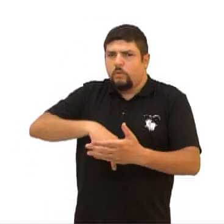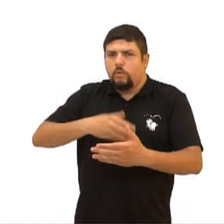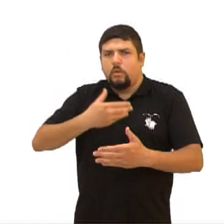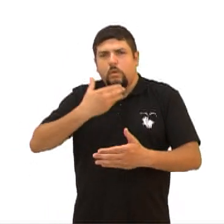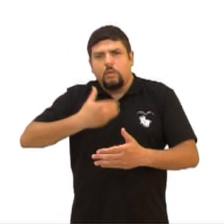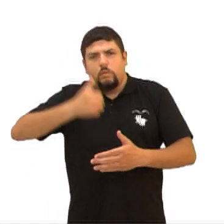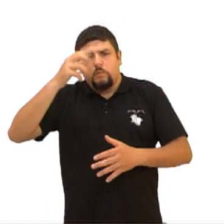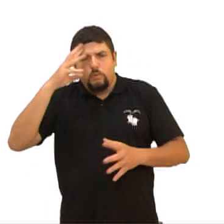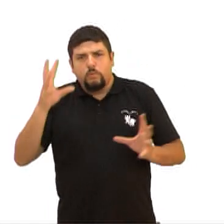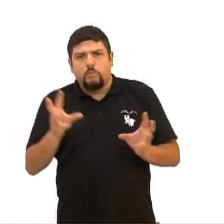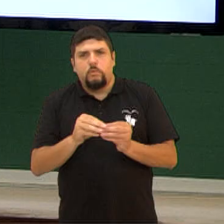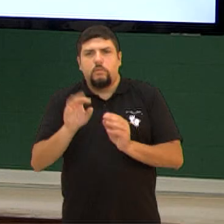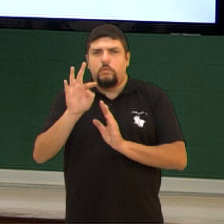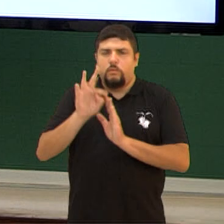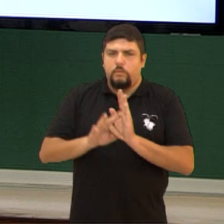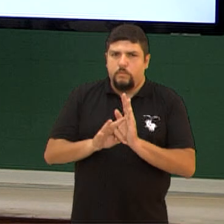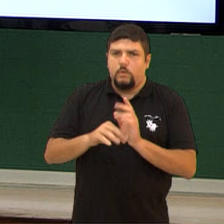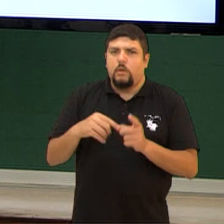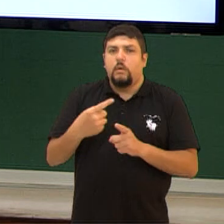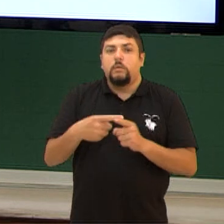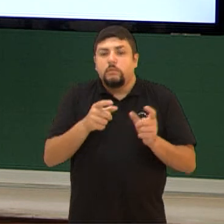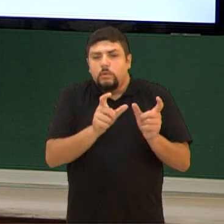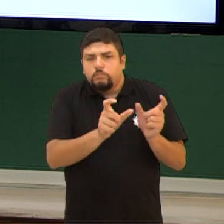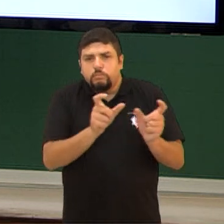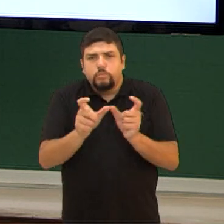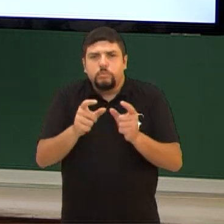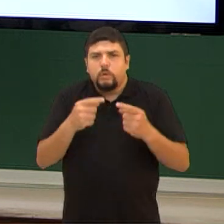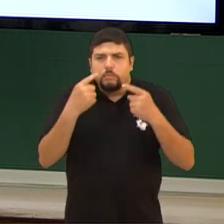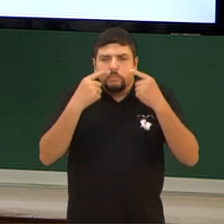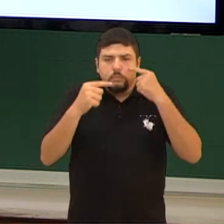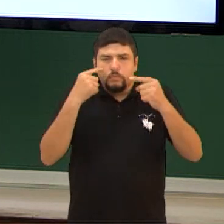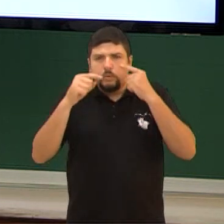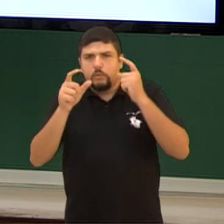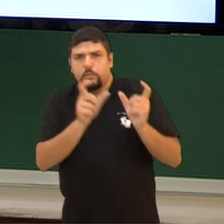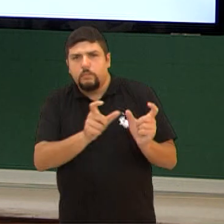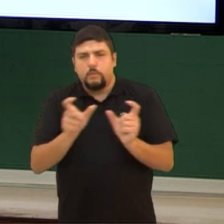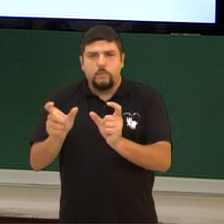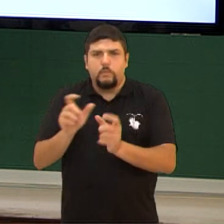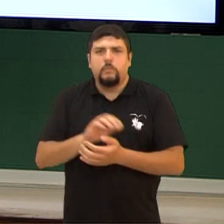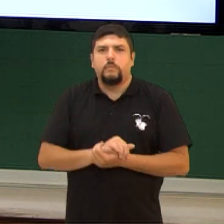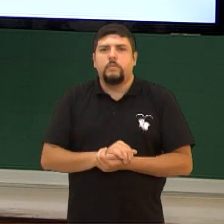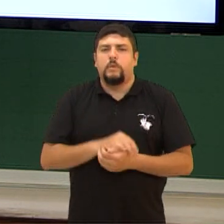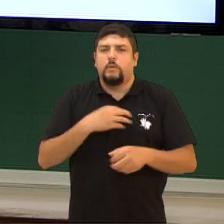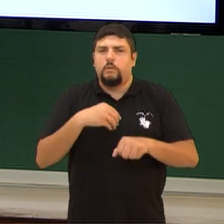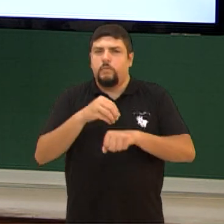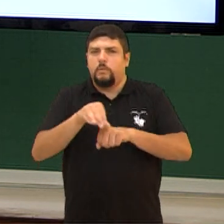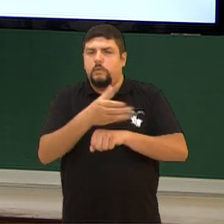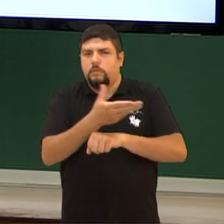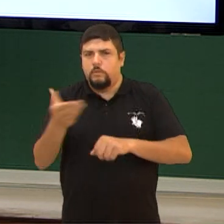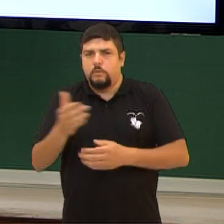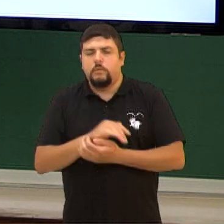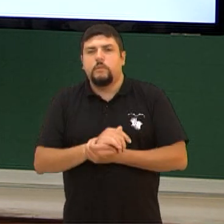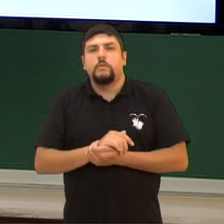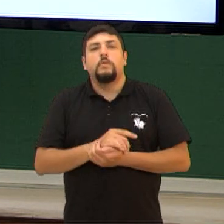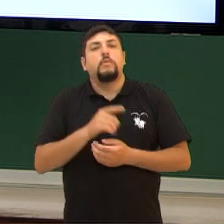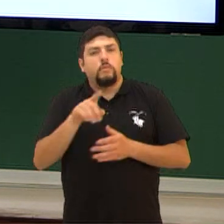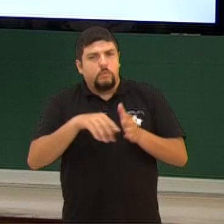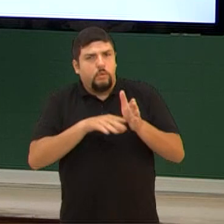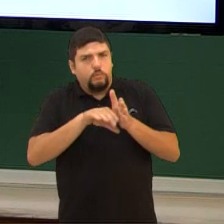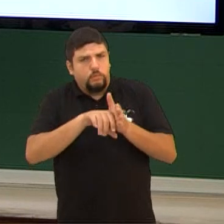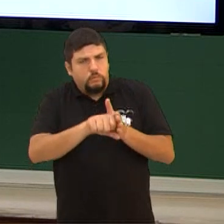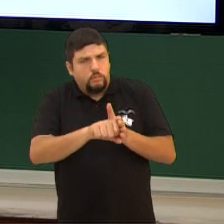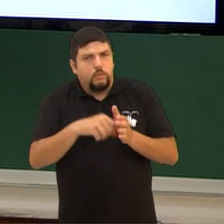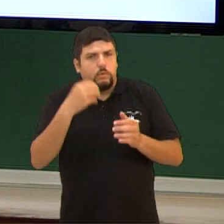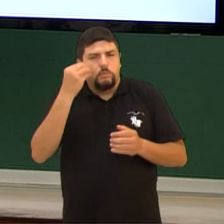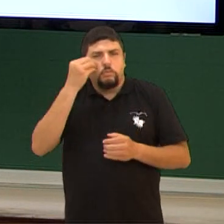de um texto? Porque você vai conseguir identificar mais palavras. Tá bom? Então, a dica é essa. Eu falei, dá um Google aí.